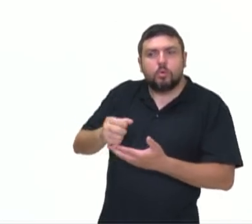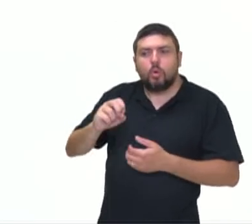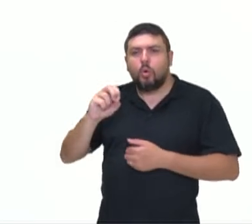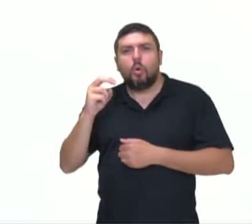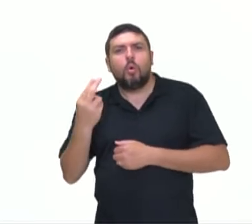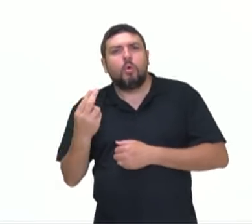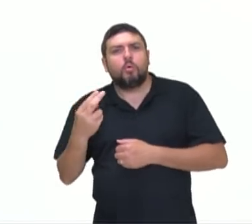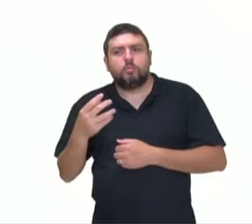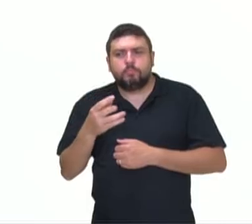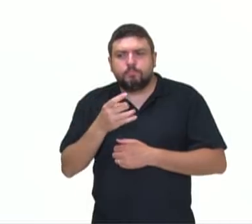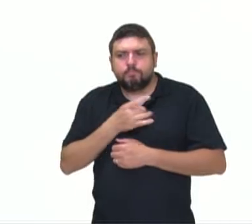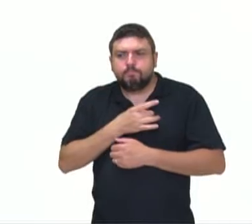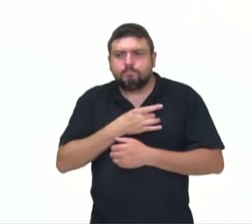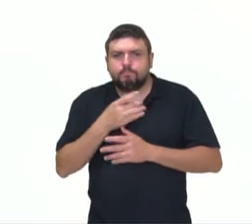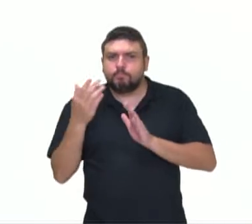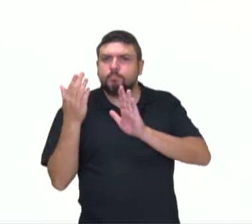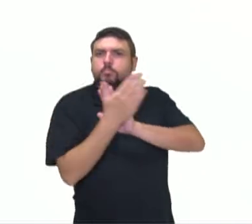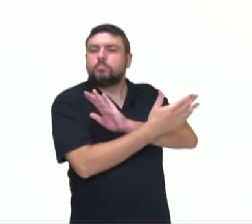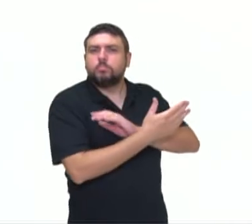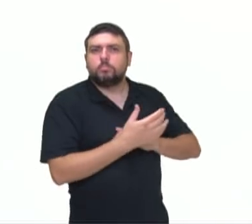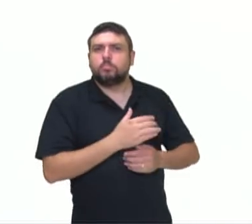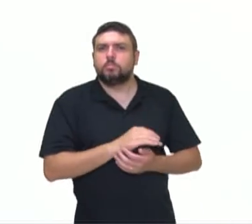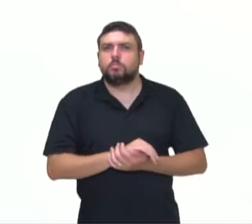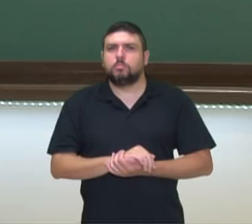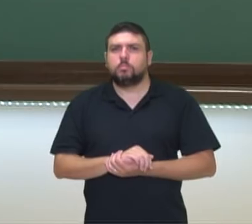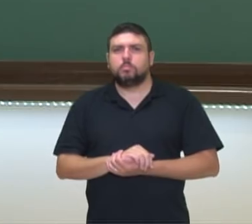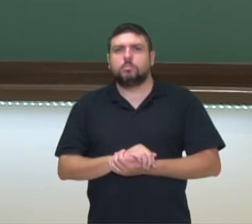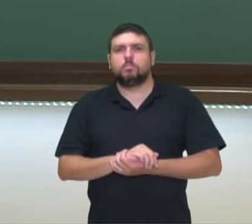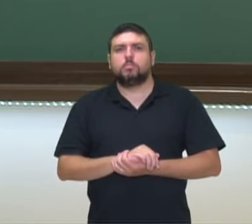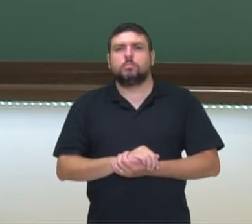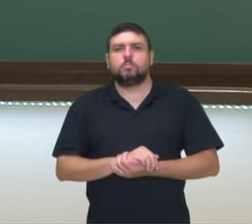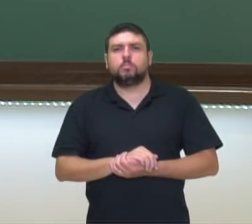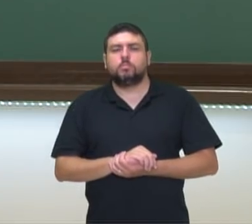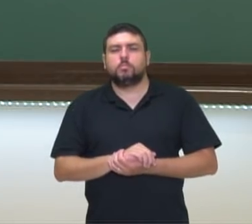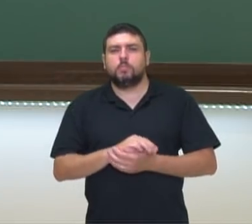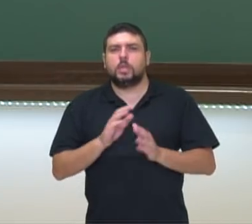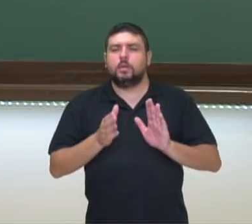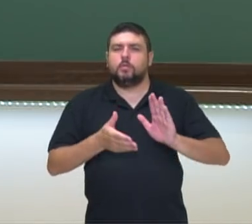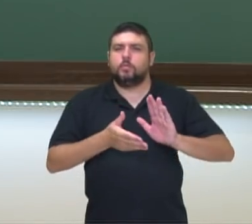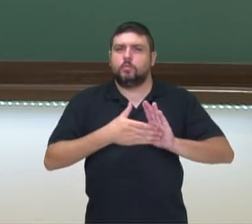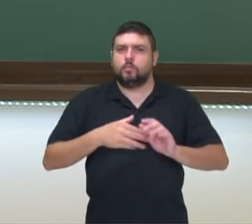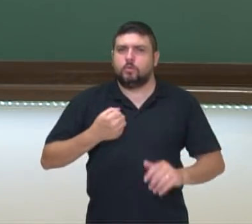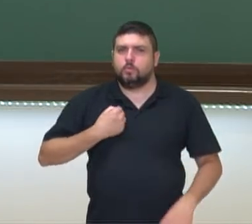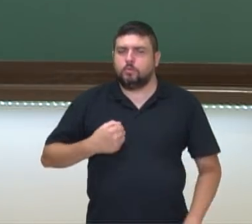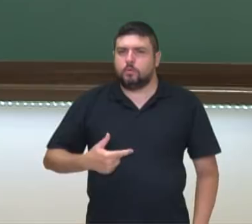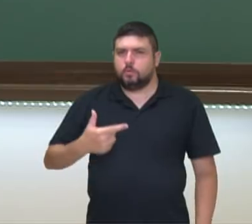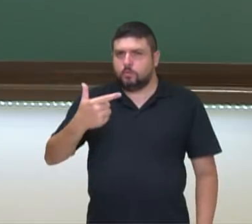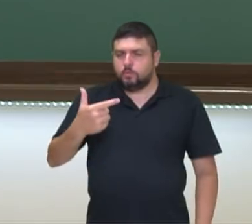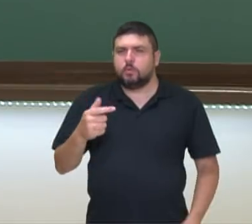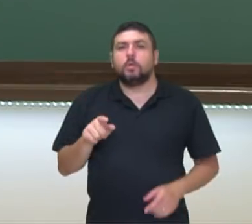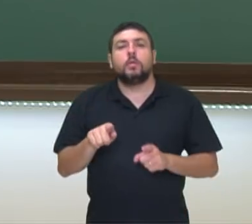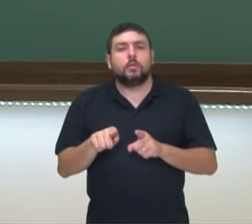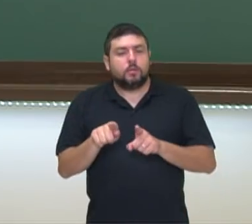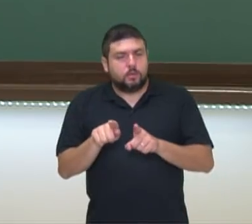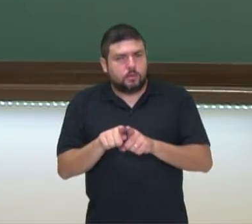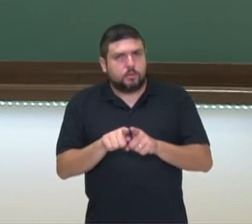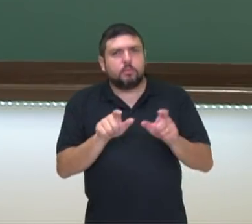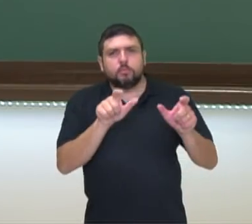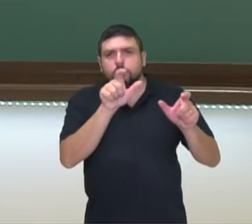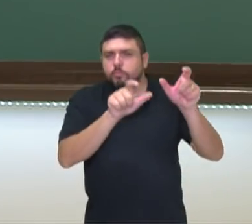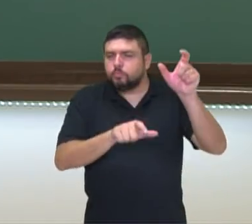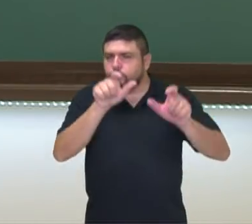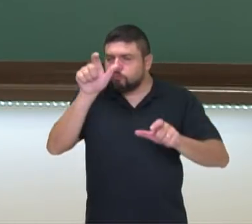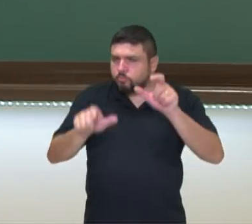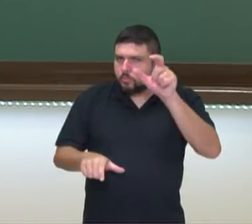por medo, foge daquele lugar. Proposta número 2. Também temos já alguns personagens, temos